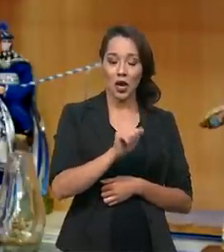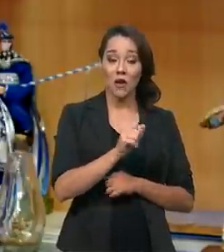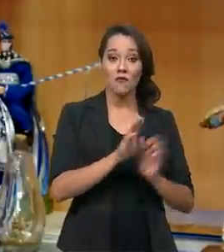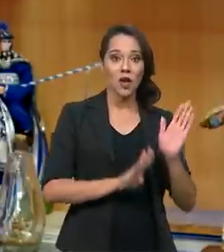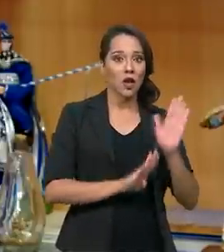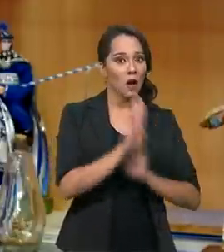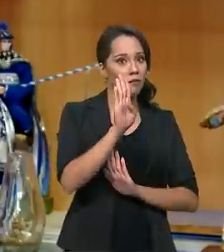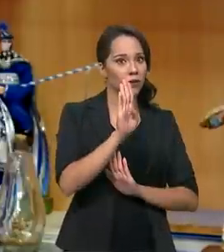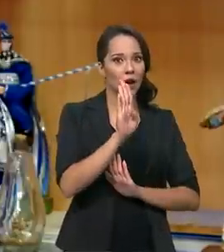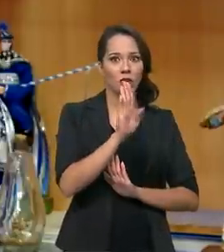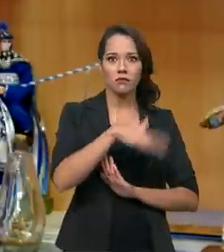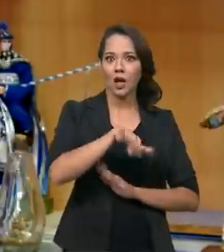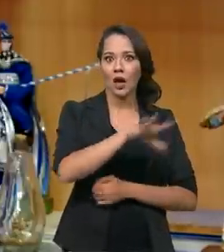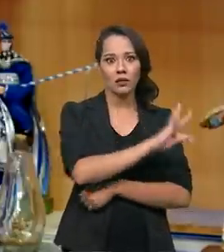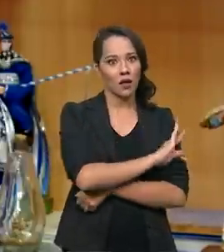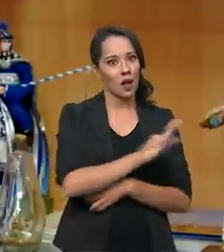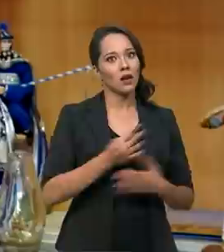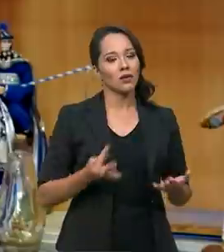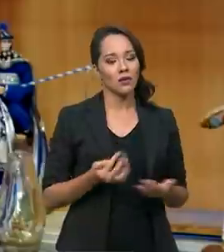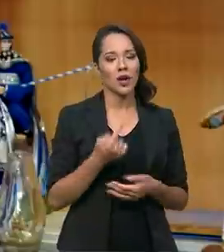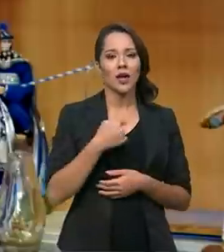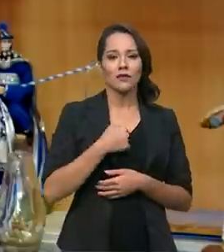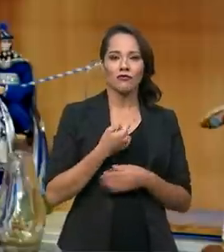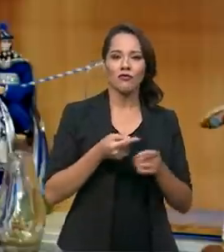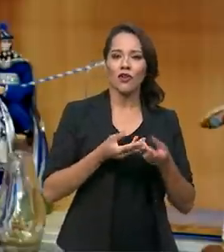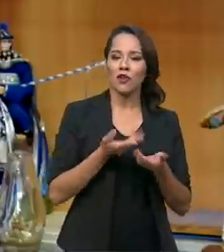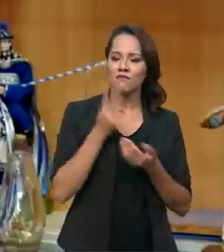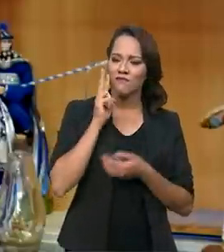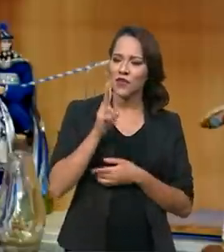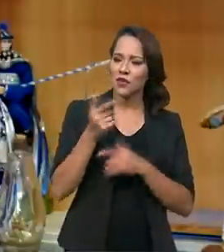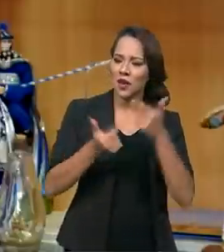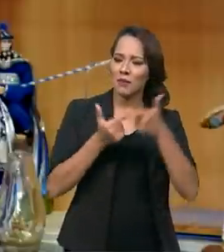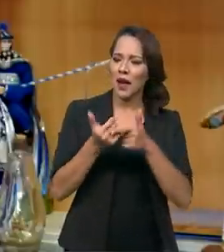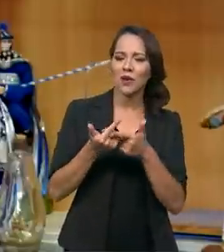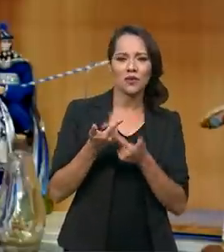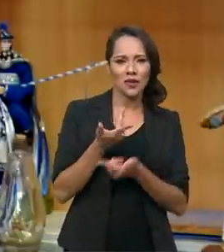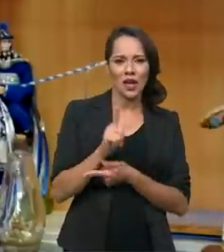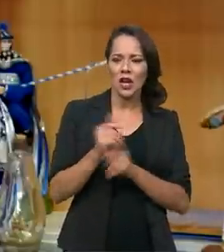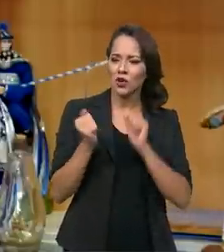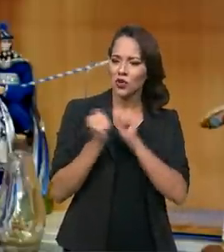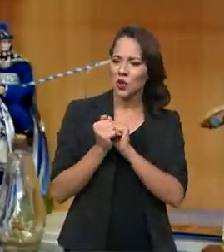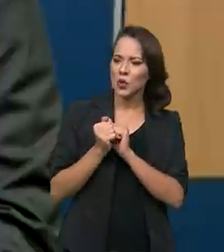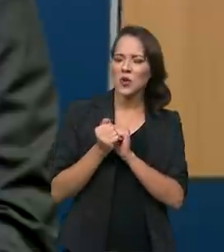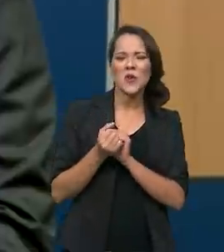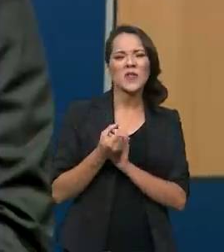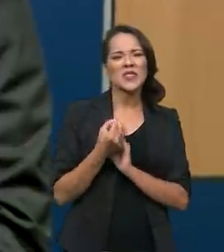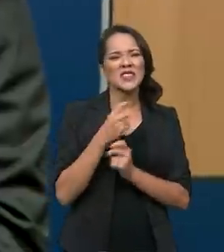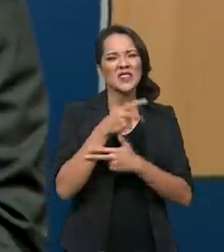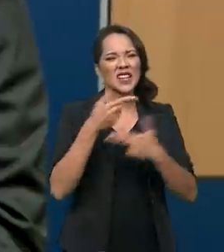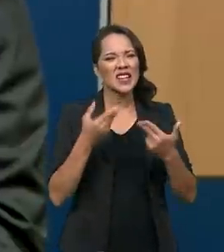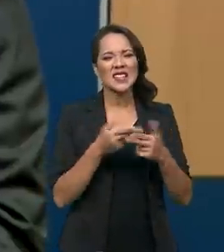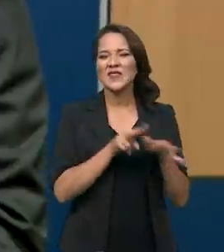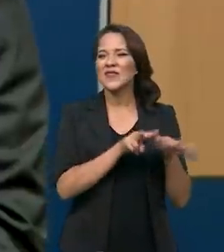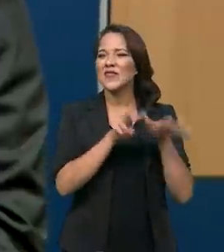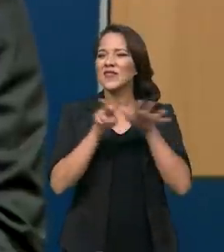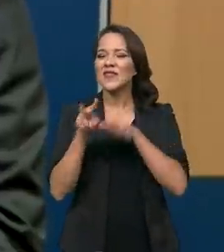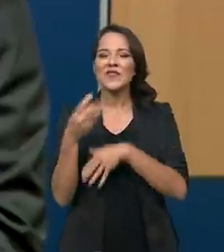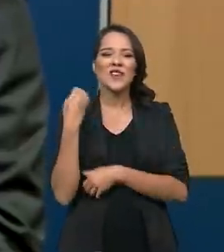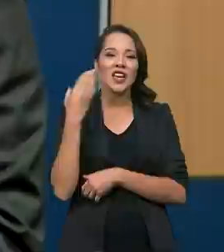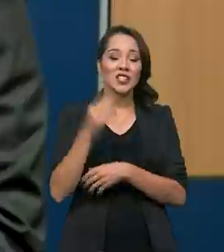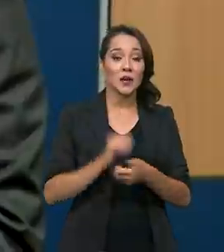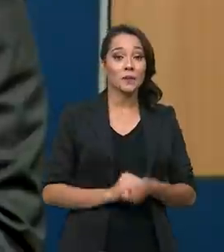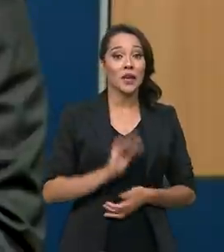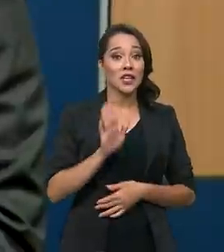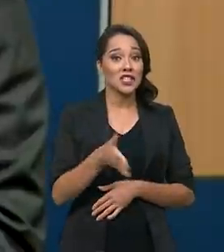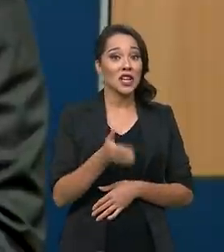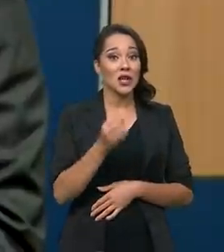campeão nem saiu um técnico diga-se de passagem eu fui distribuindo o trabalho dele em viajei com ele vários fim de semana quer dizer em carta a chave esta faz onde